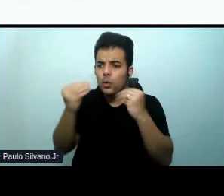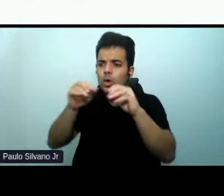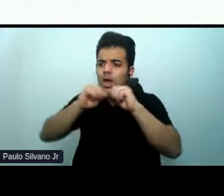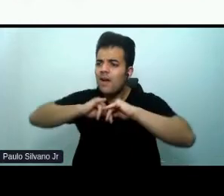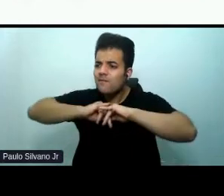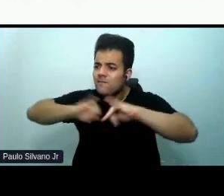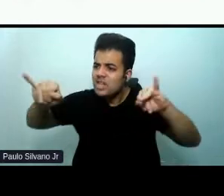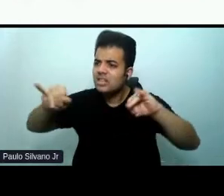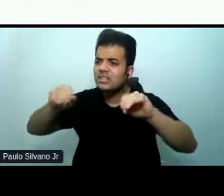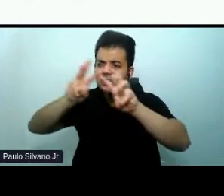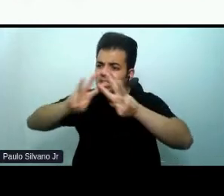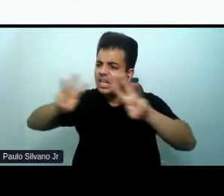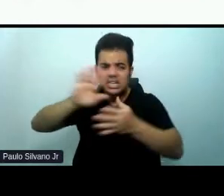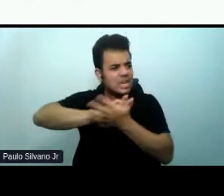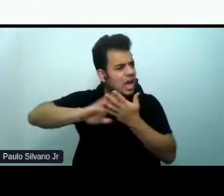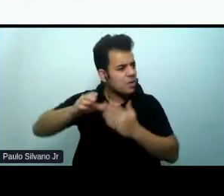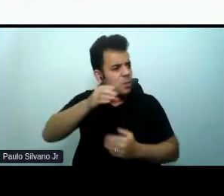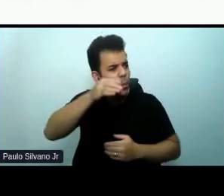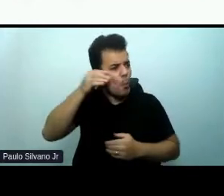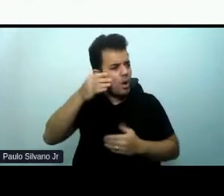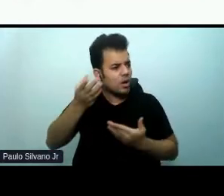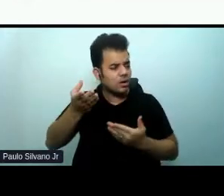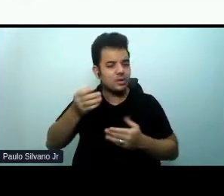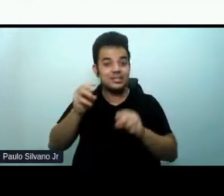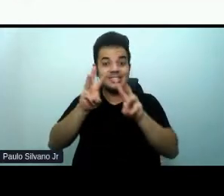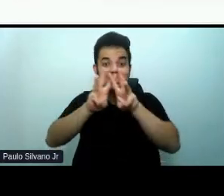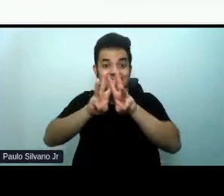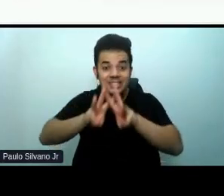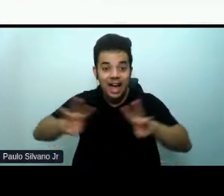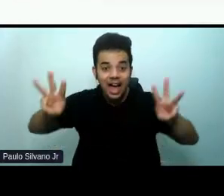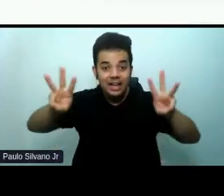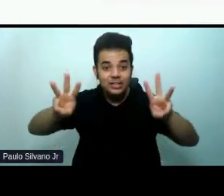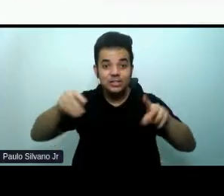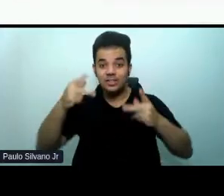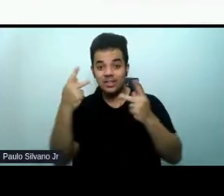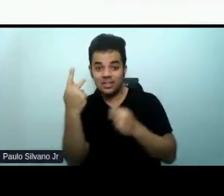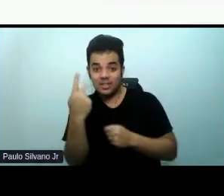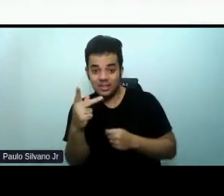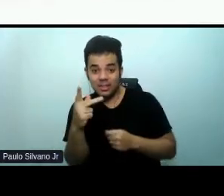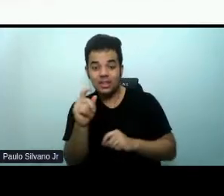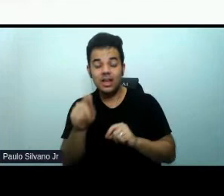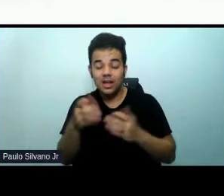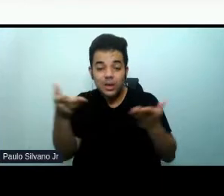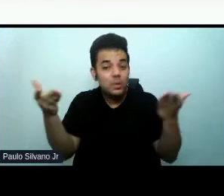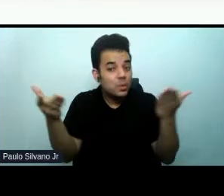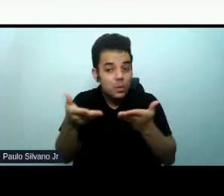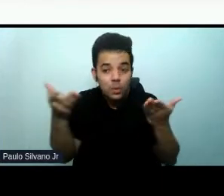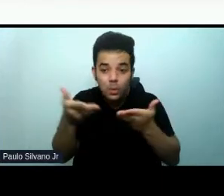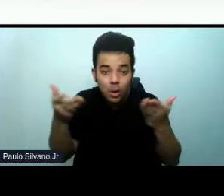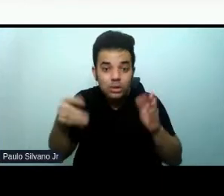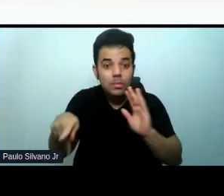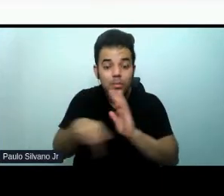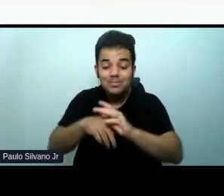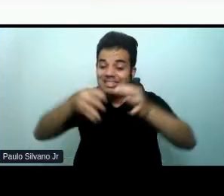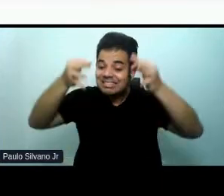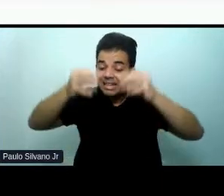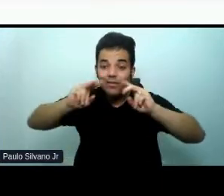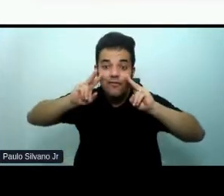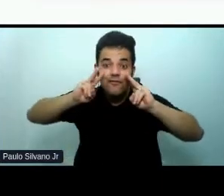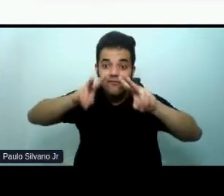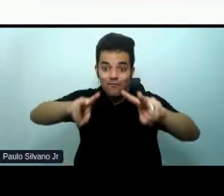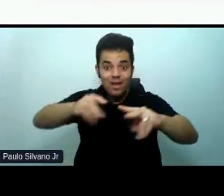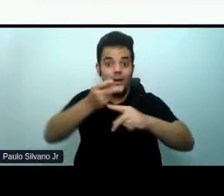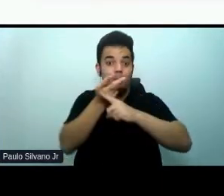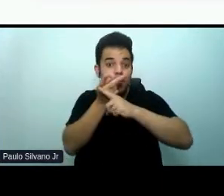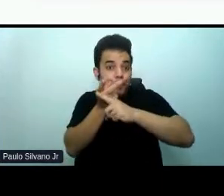informam, né, no site? Porque o site hoje em dia, é o lugar onde a gente